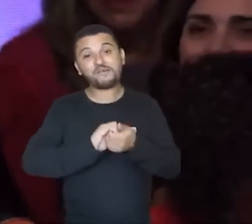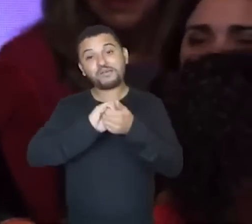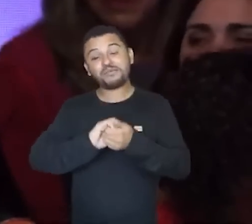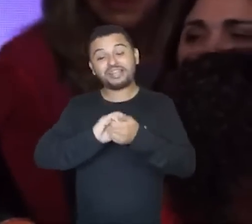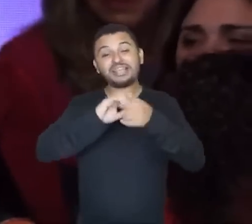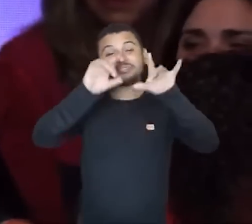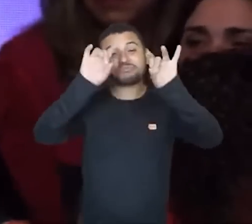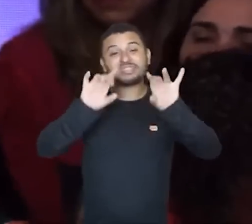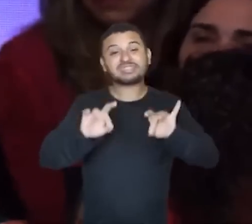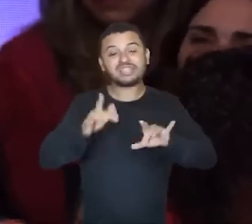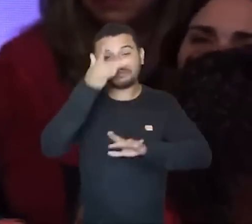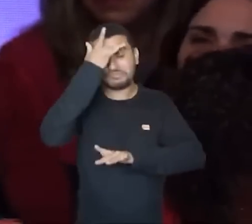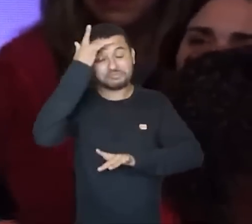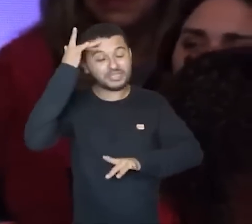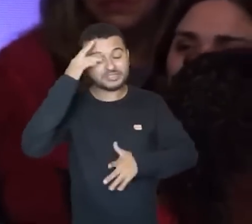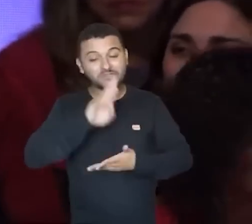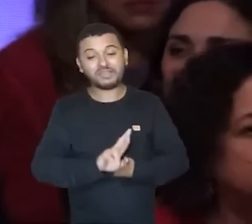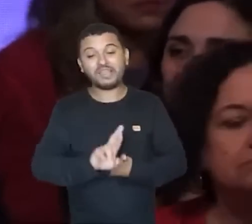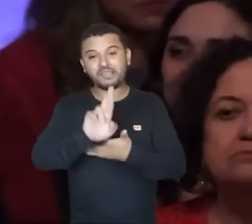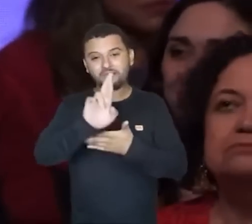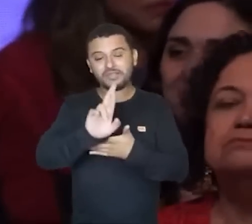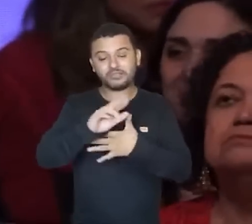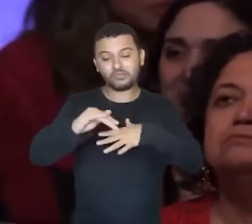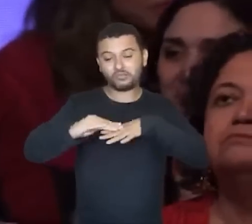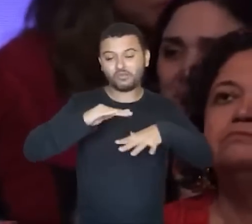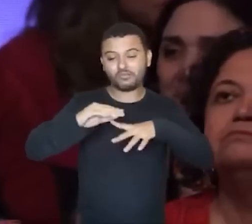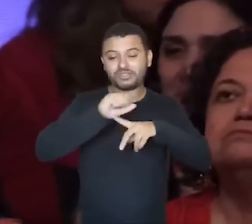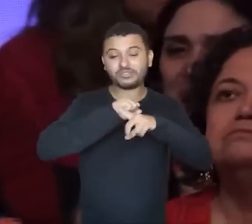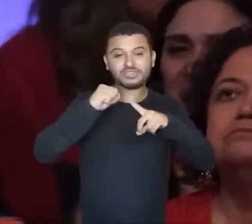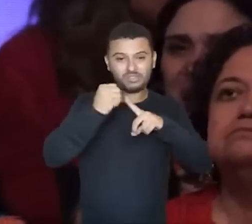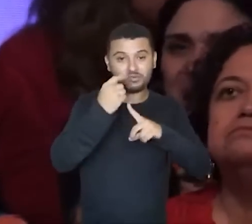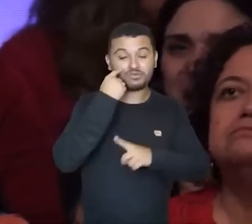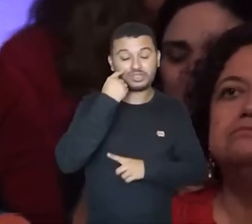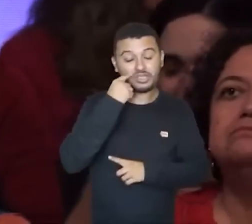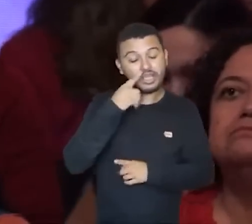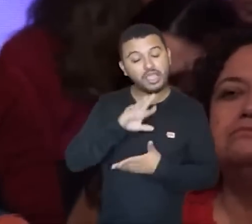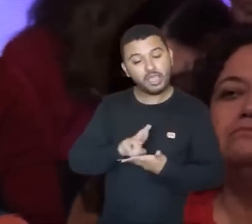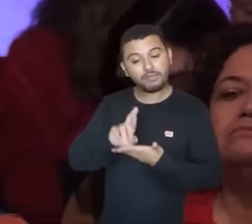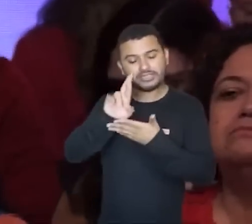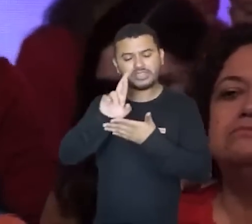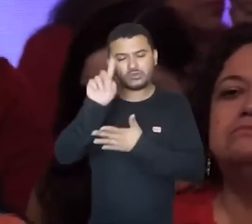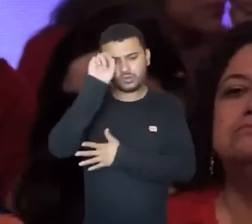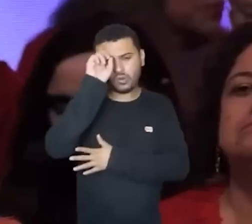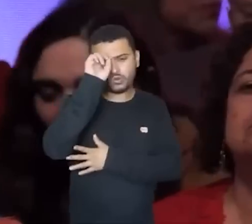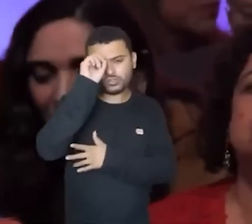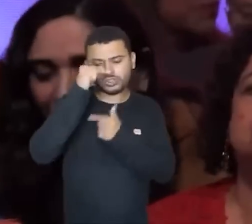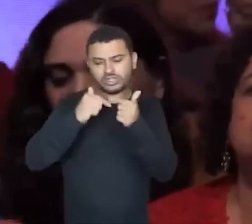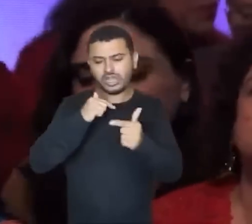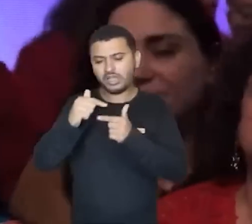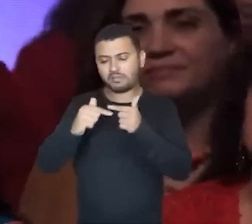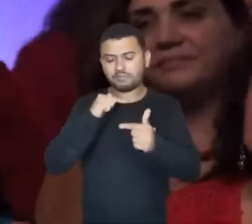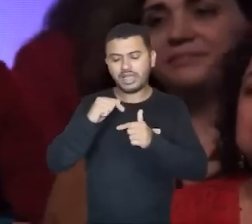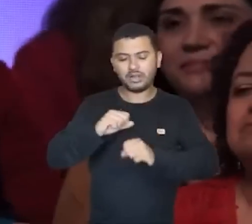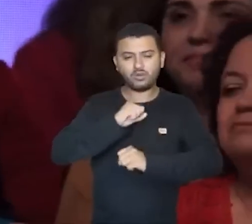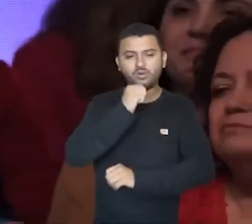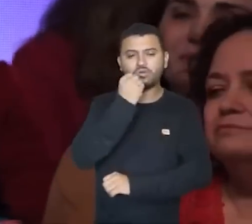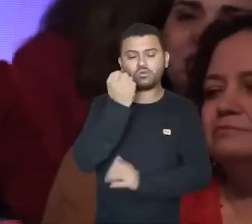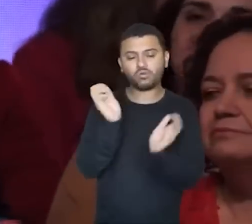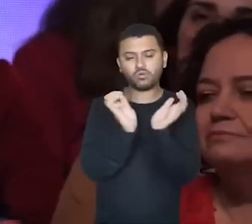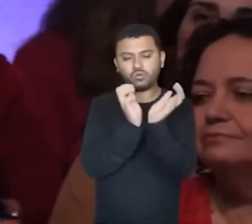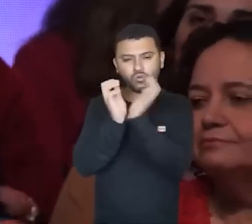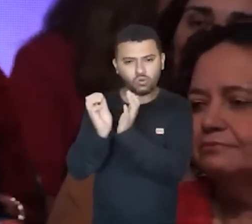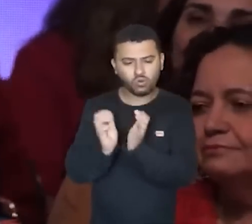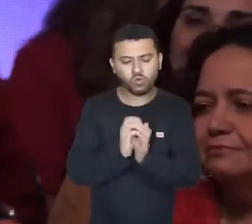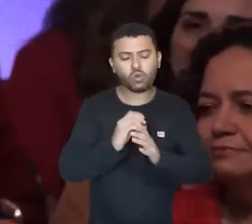os representantes dos nossos movimentos sociais, que fazem o dia a dia junto com a nossa militância e também no